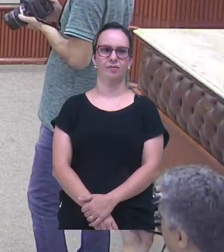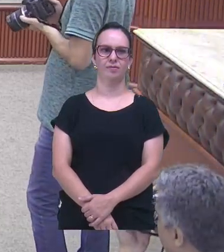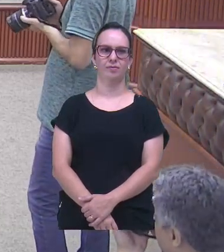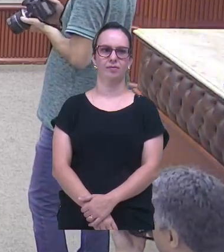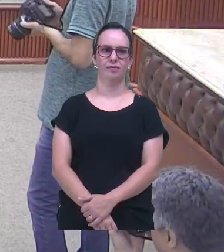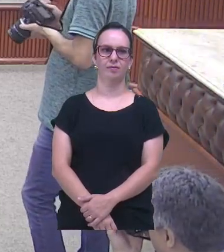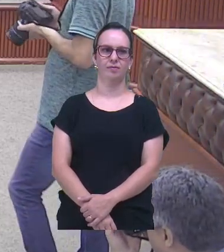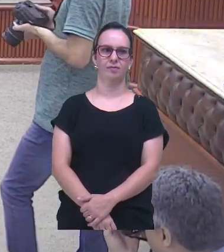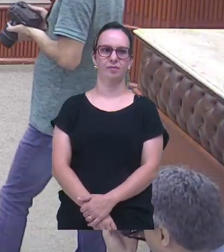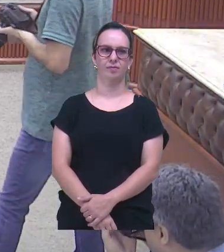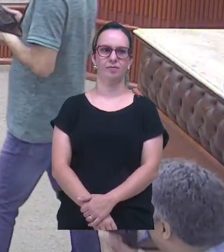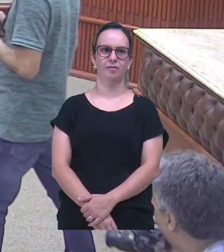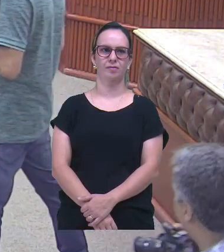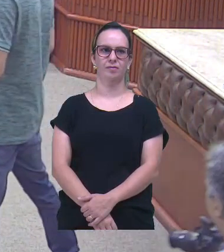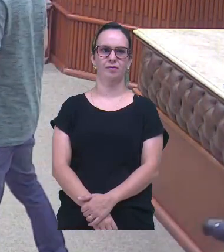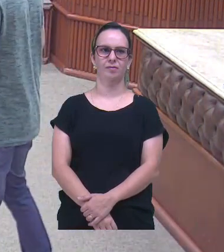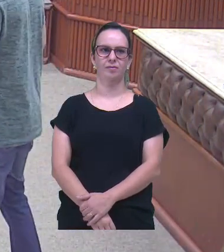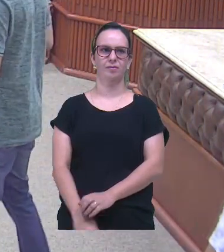Doutor Marcel, por favor.